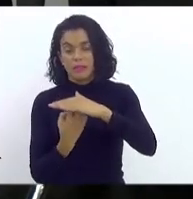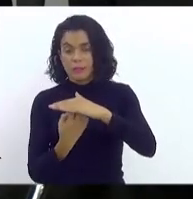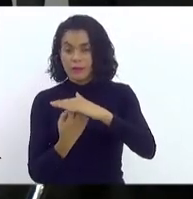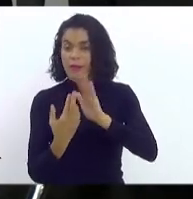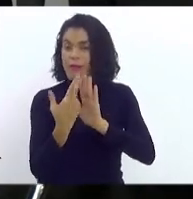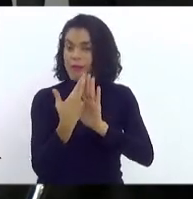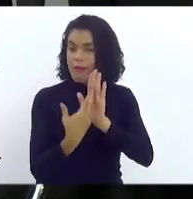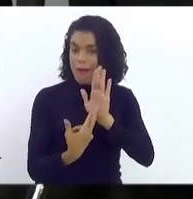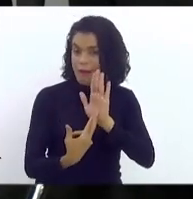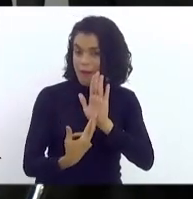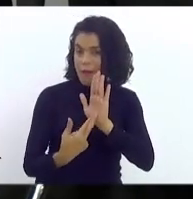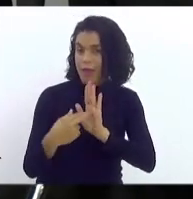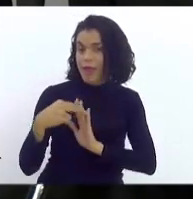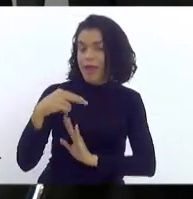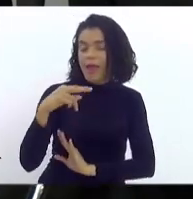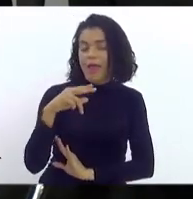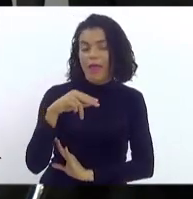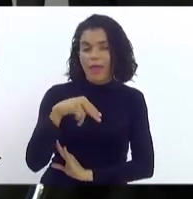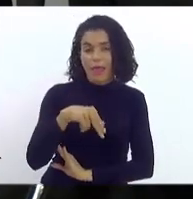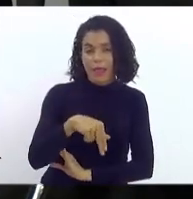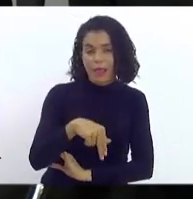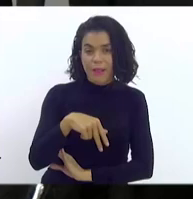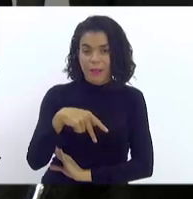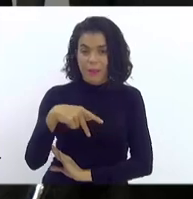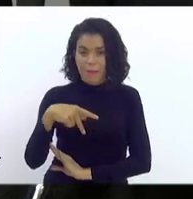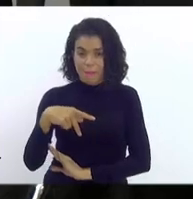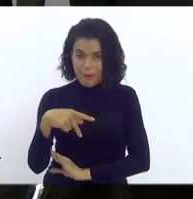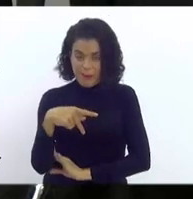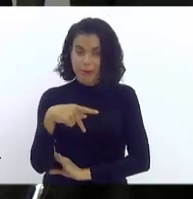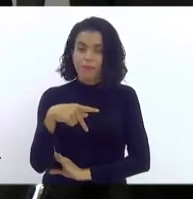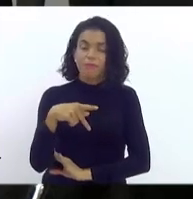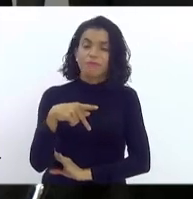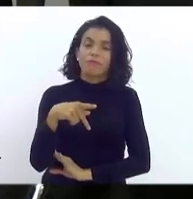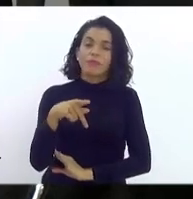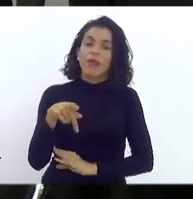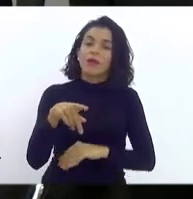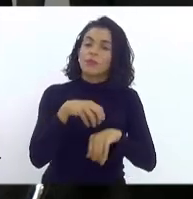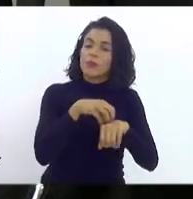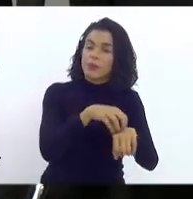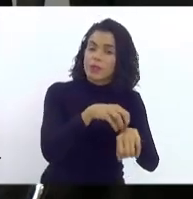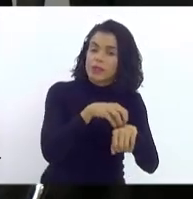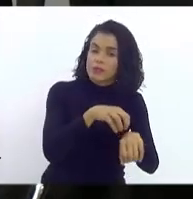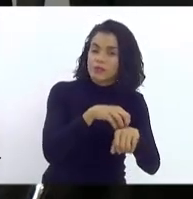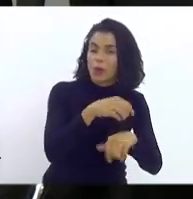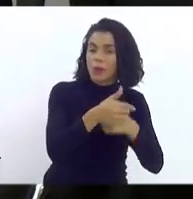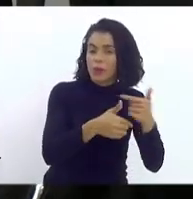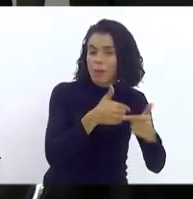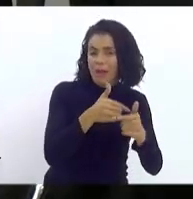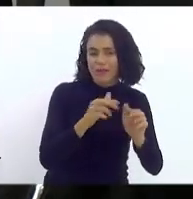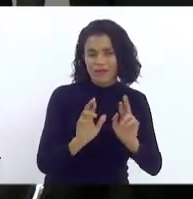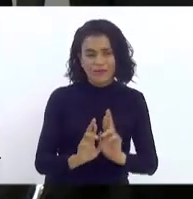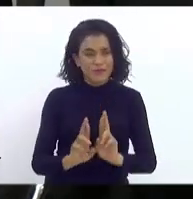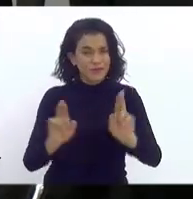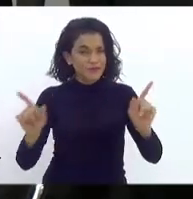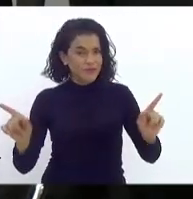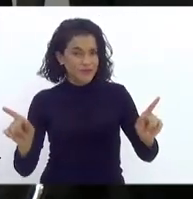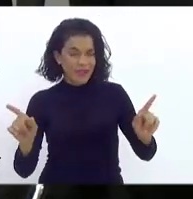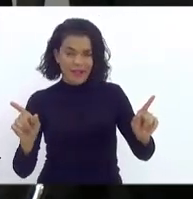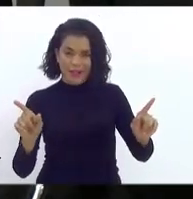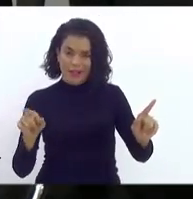regulada pela ANP, né? Uma empresa que faz transporte de gás. Esse tipo de serviço é diferente do nosso serviço de